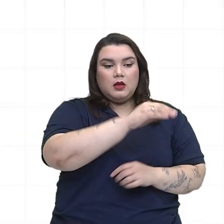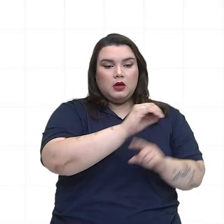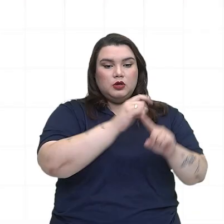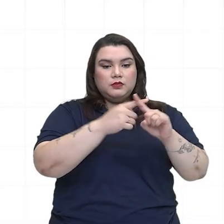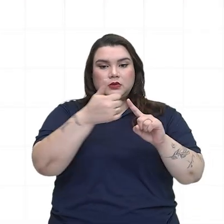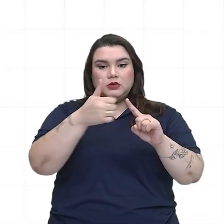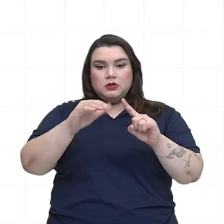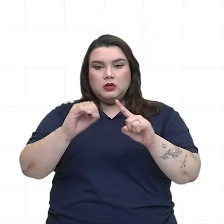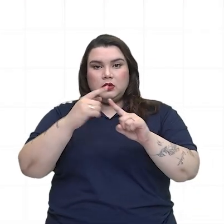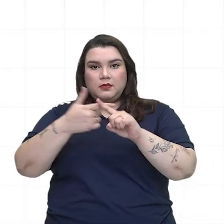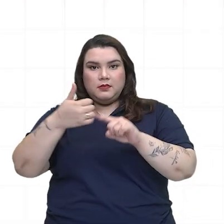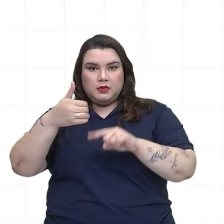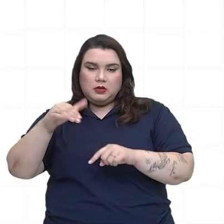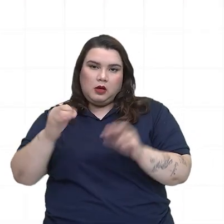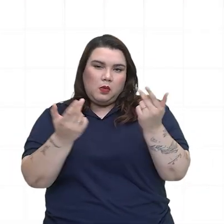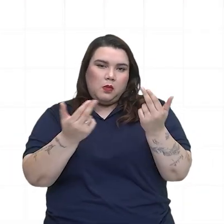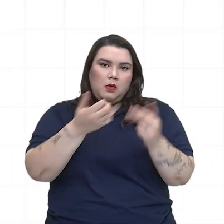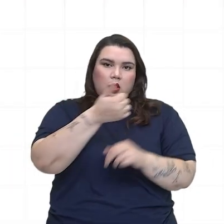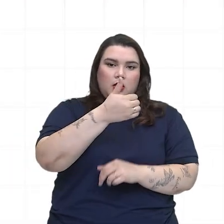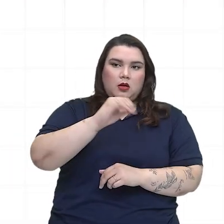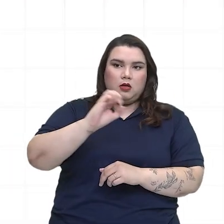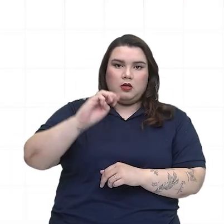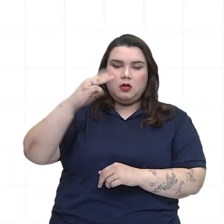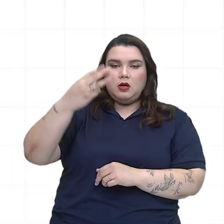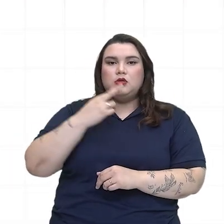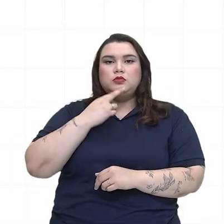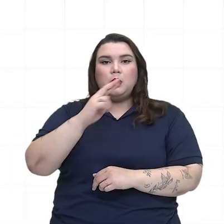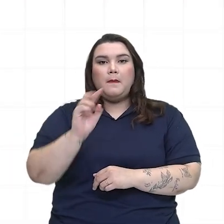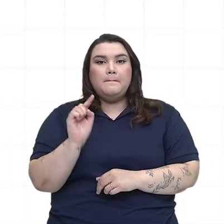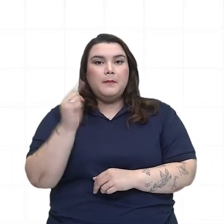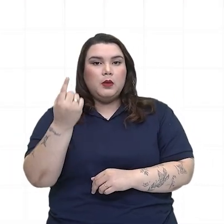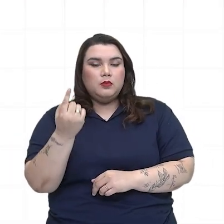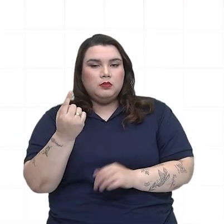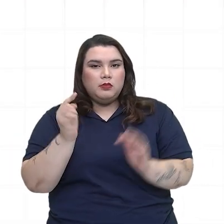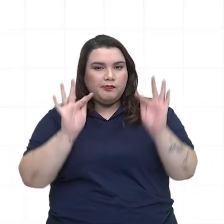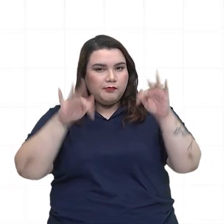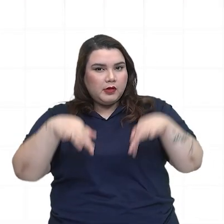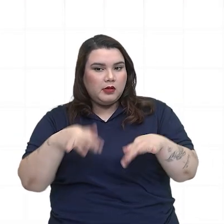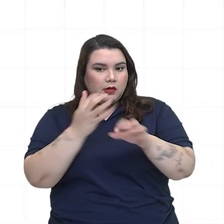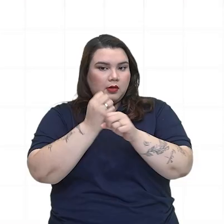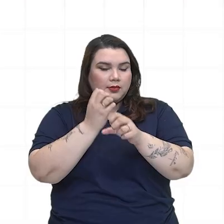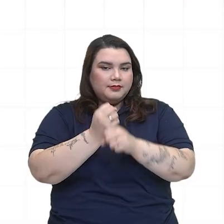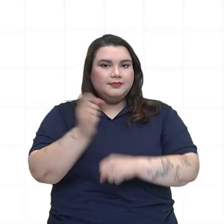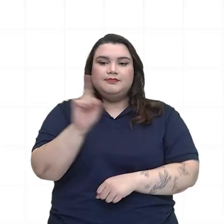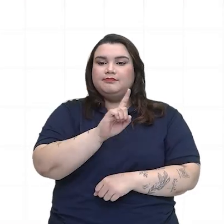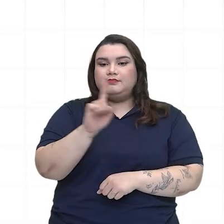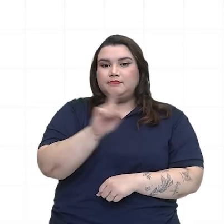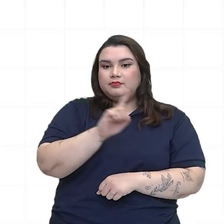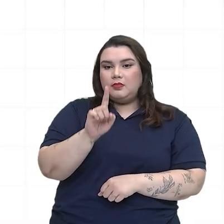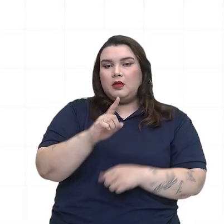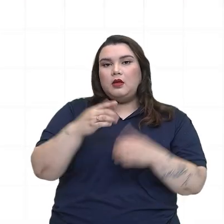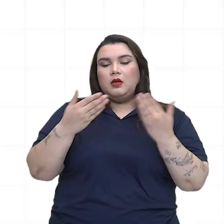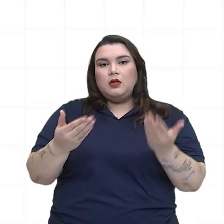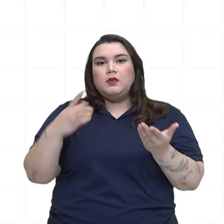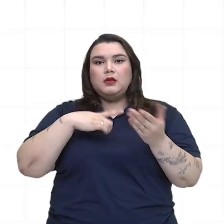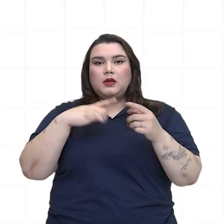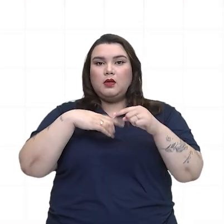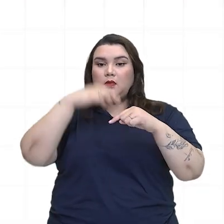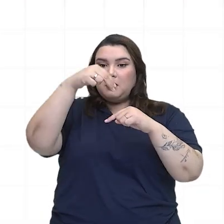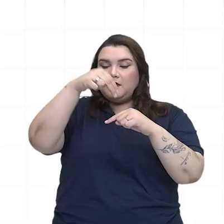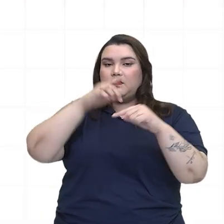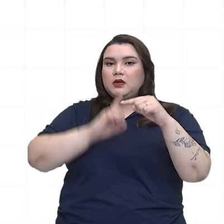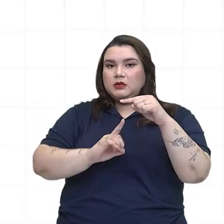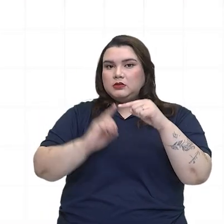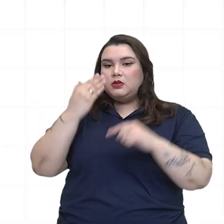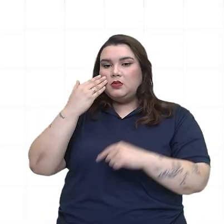10 a terceira, é igual a 1.000. Acabou o nosso cálculo? Ainda não. A gente está com uma fração aqui, ó.